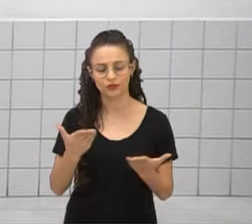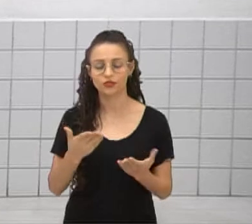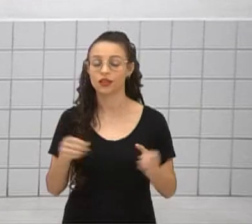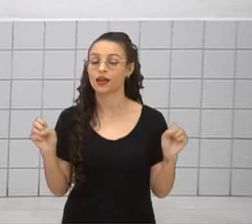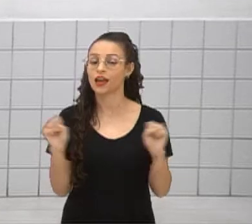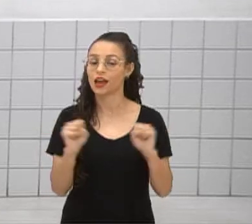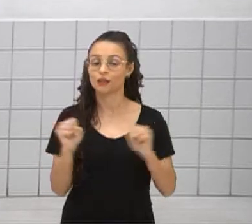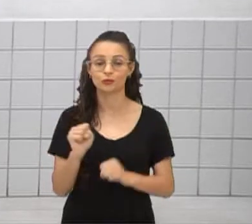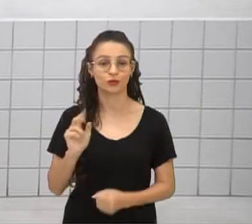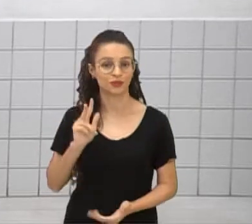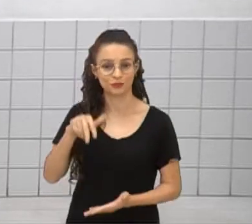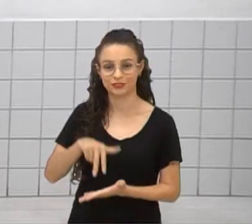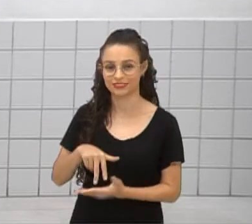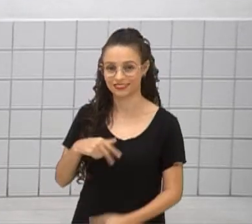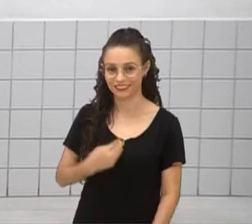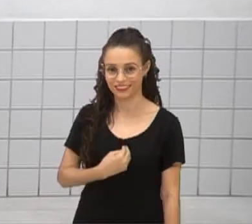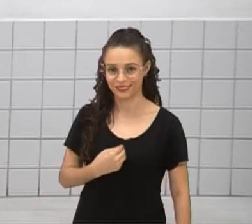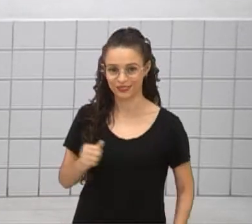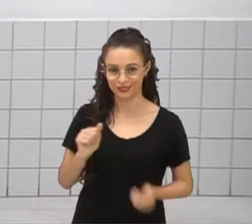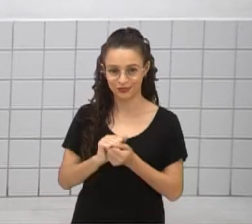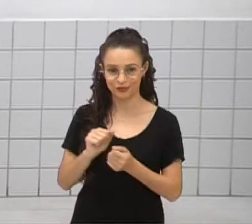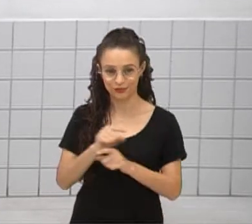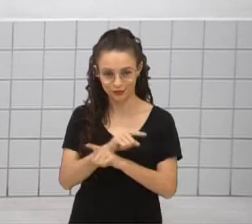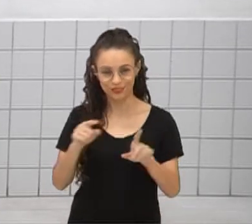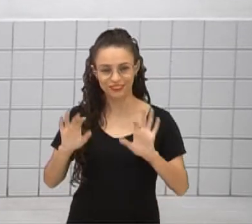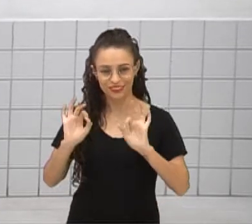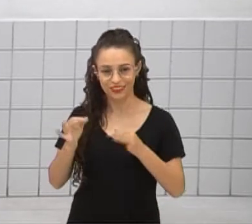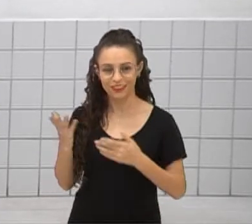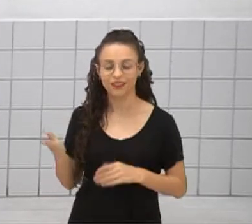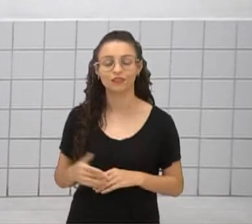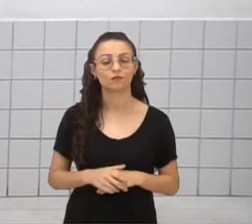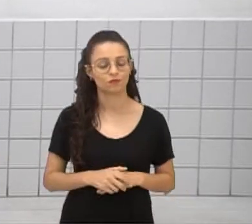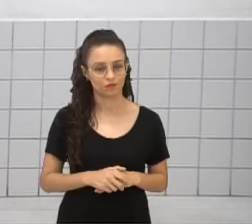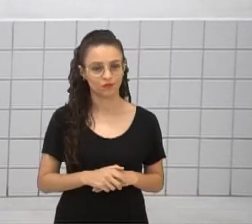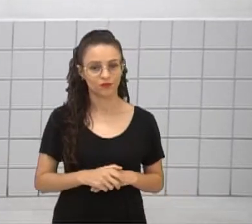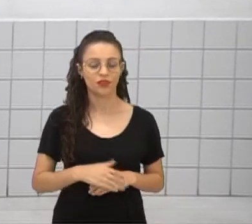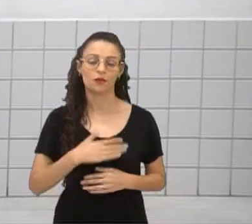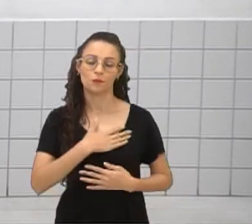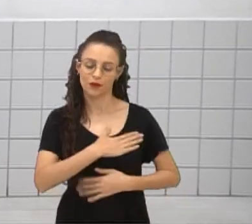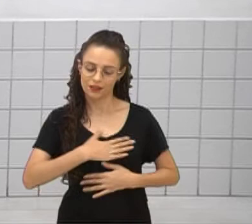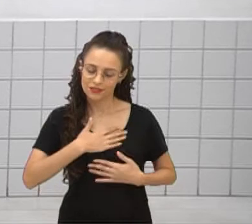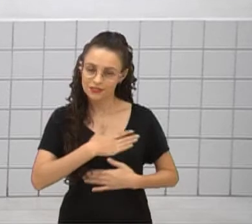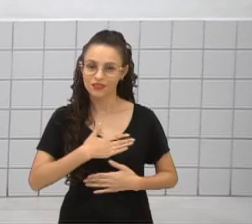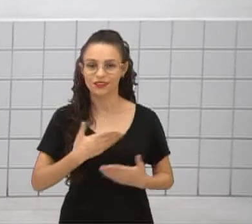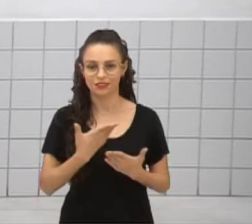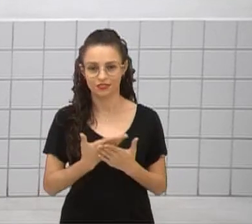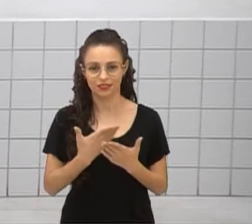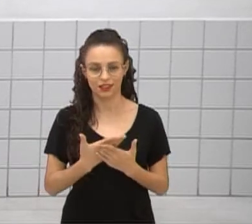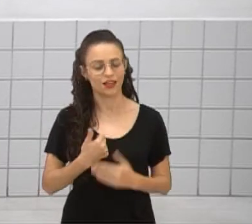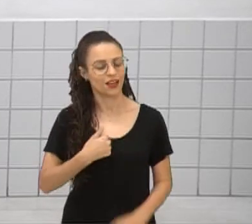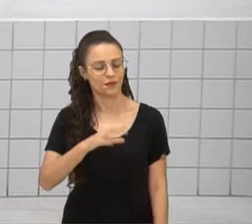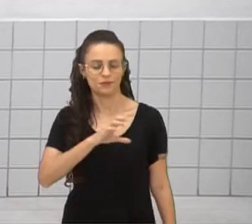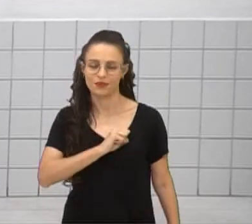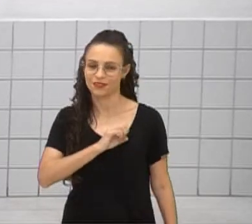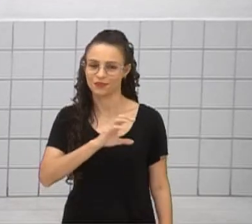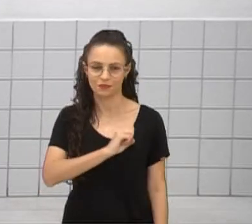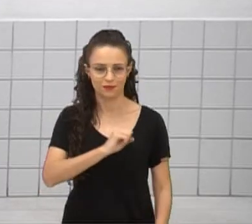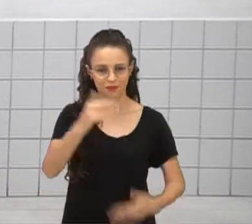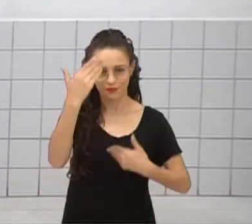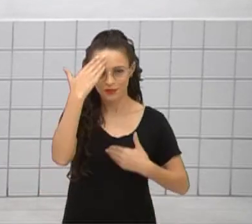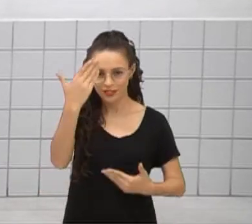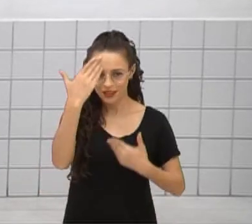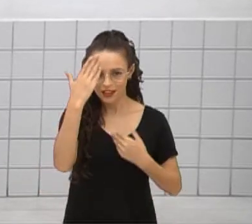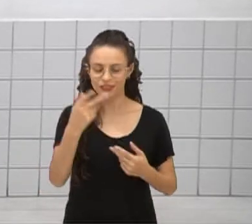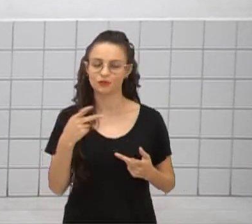Adoramos estar aqui com vocês devem ser perfeitamente ficha foi um presaço tá eu amei amei muito